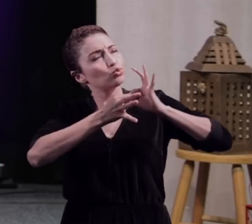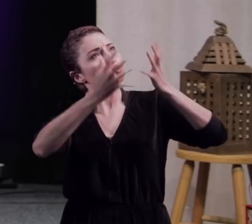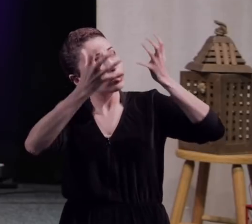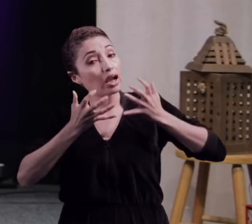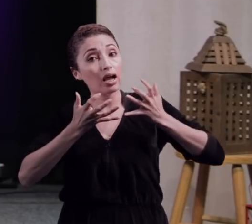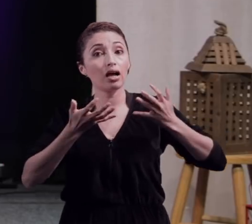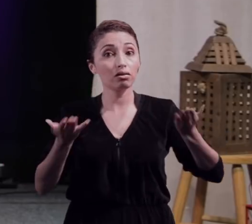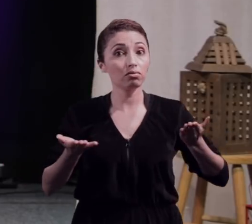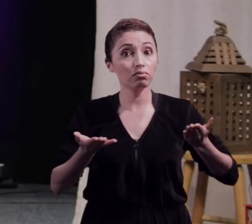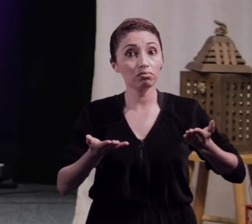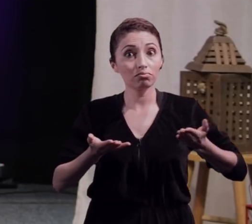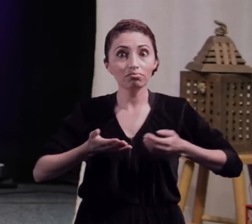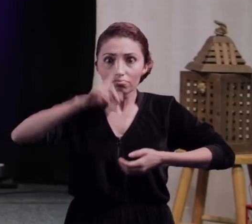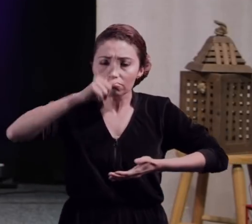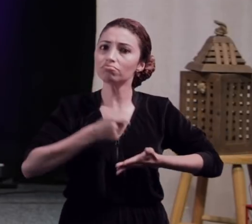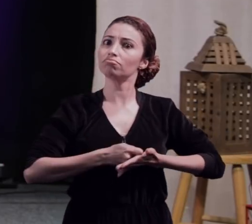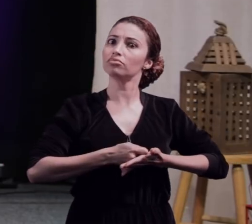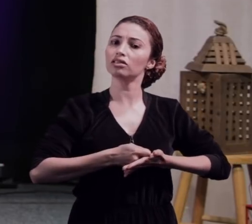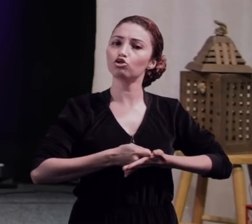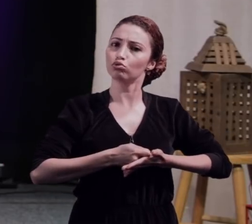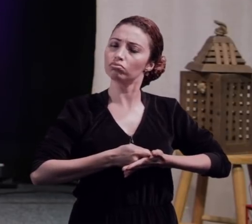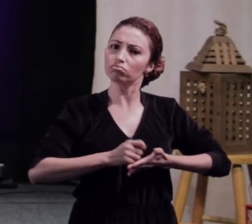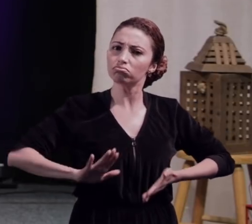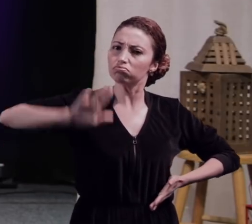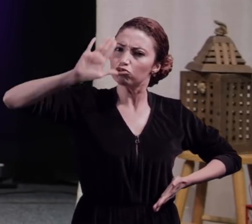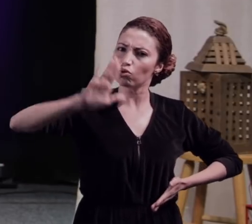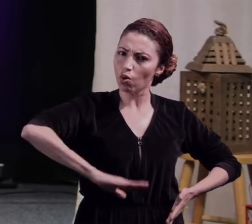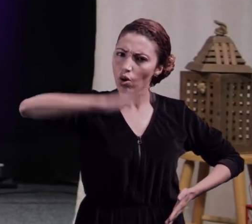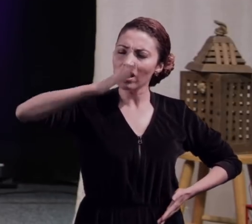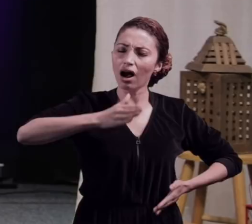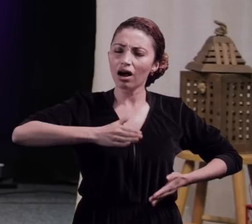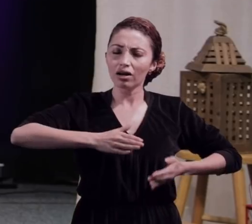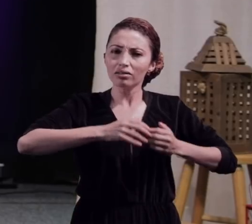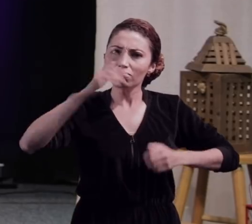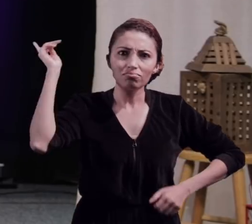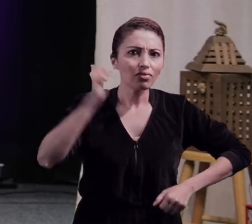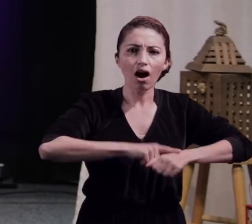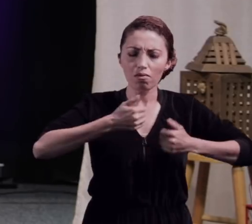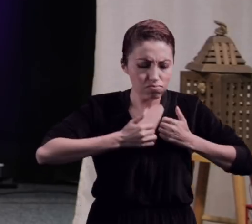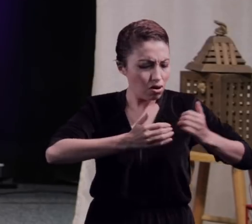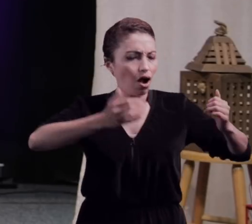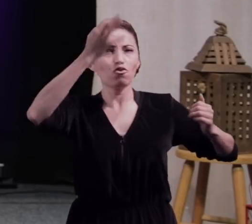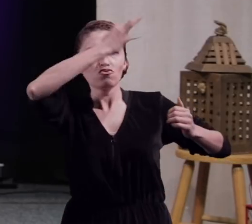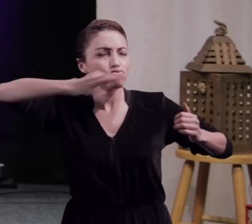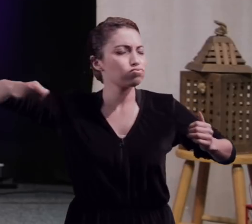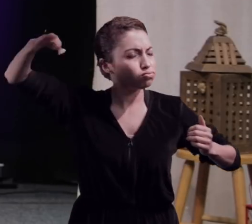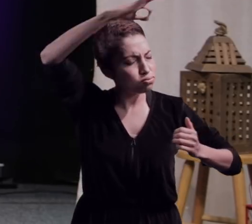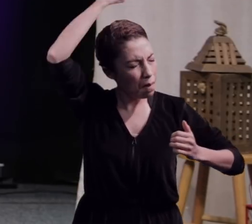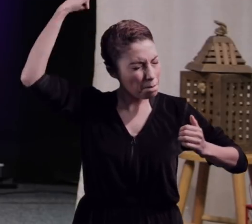andar contigo. A partir dessa decisão, você vai ser invadido